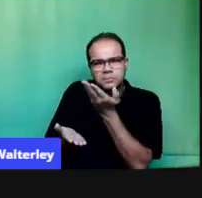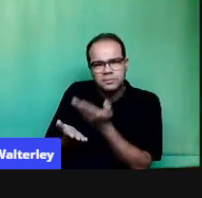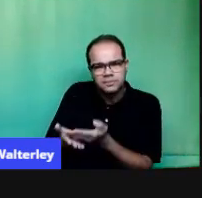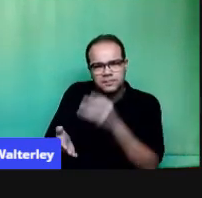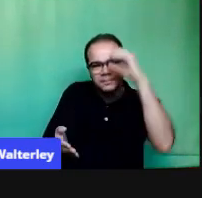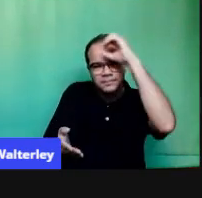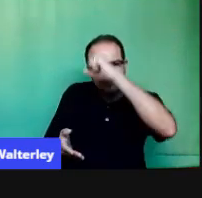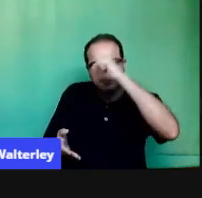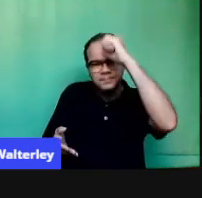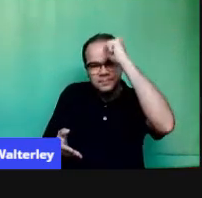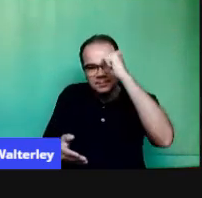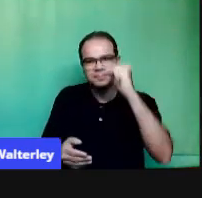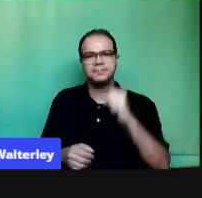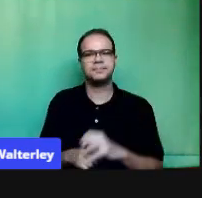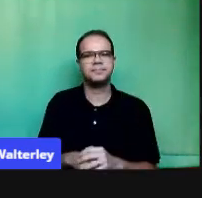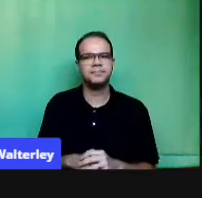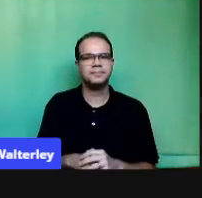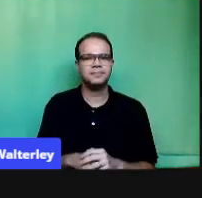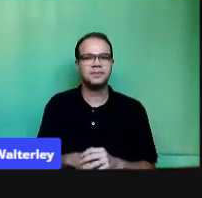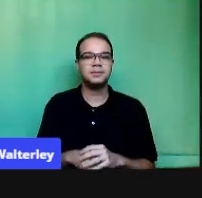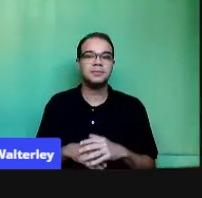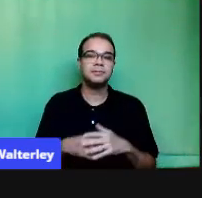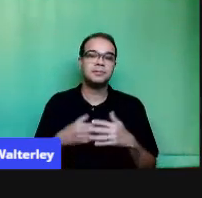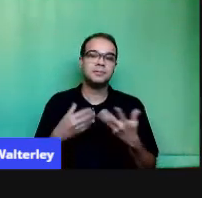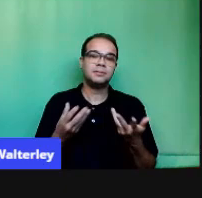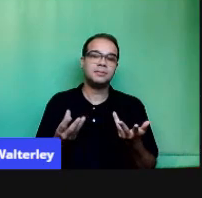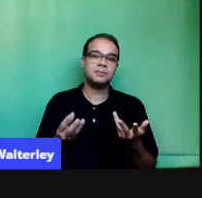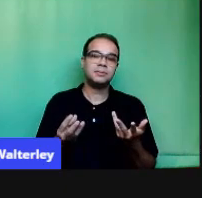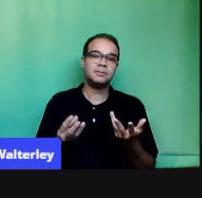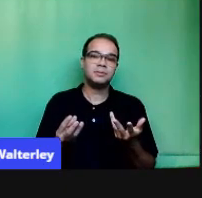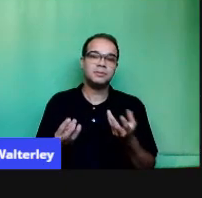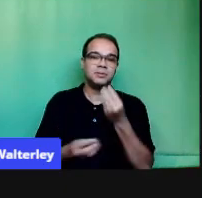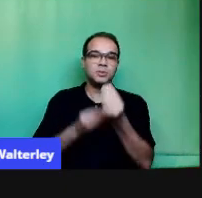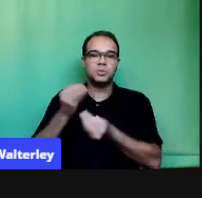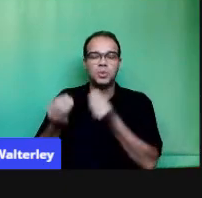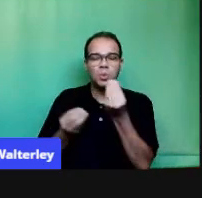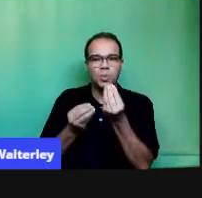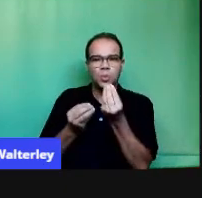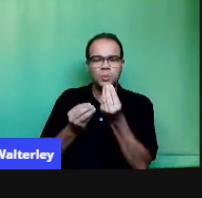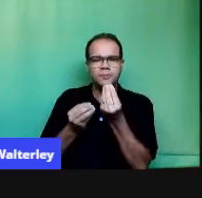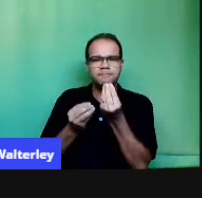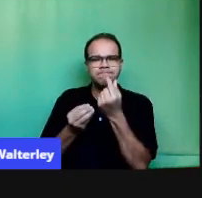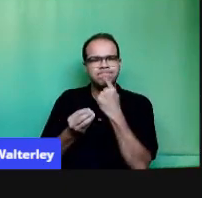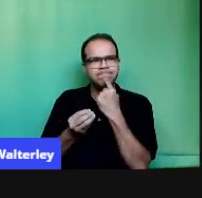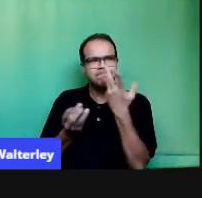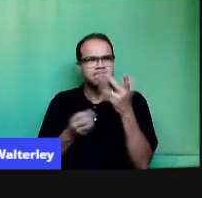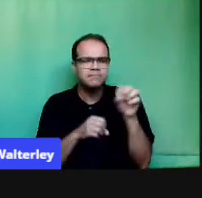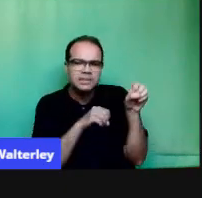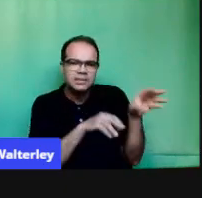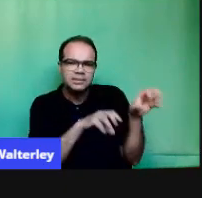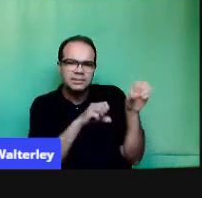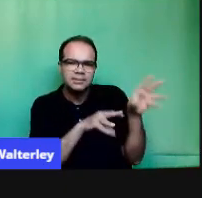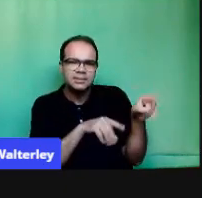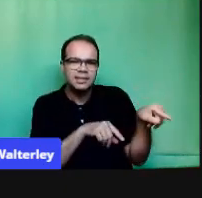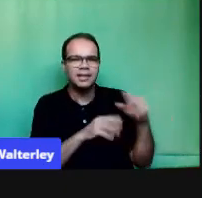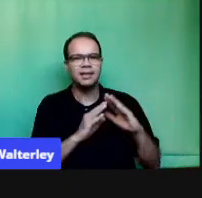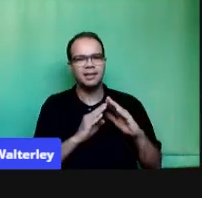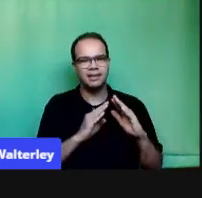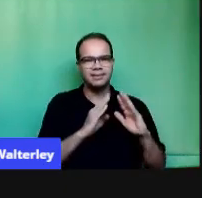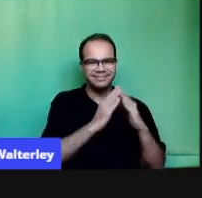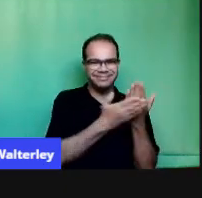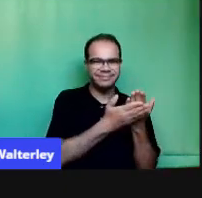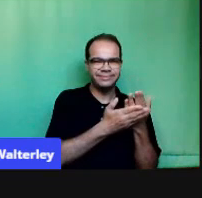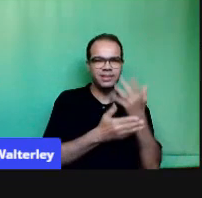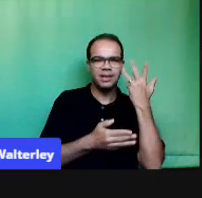assunto. Porém, nós precisamos também incorporar algumas metodologias de ensino para que os alunos compreendam de uma melhor